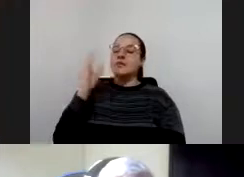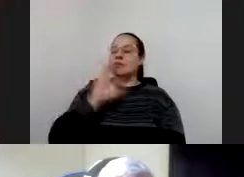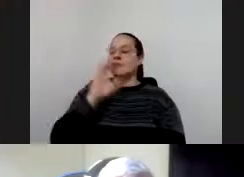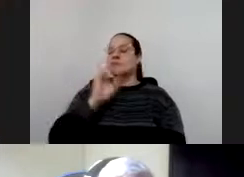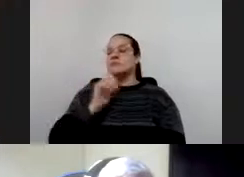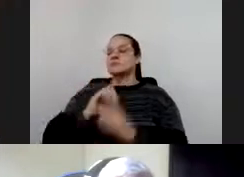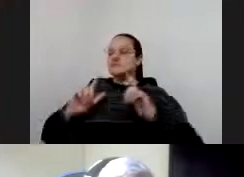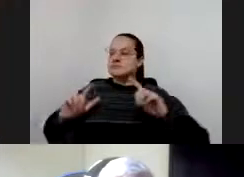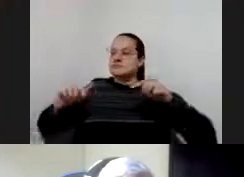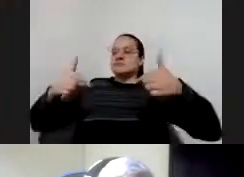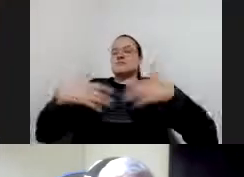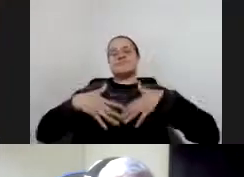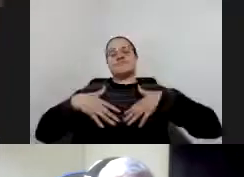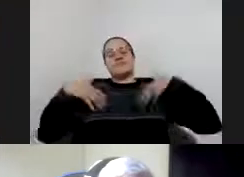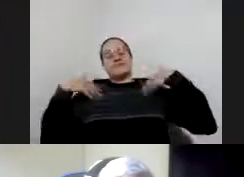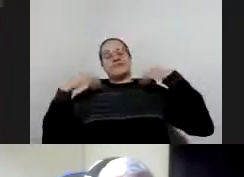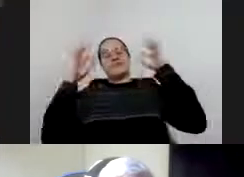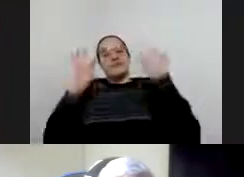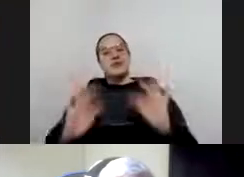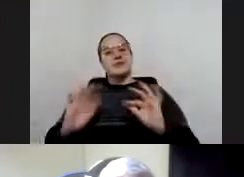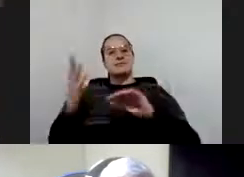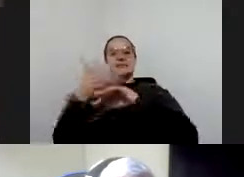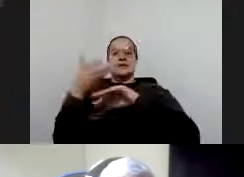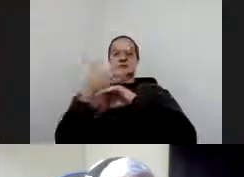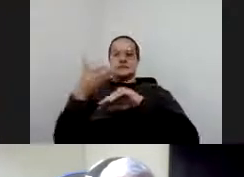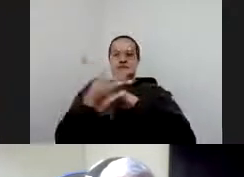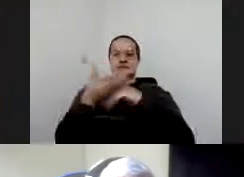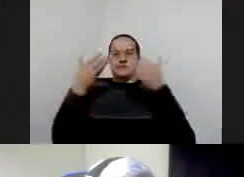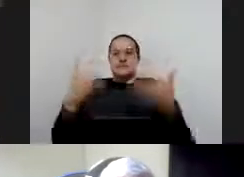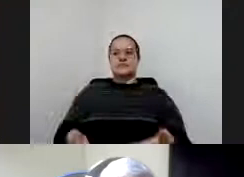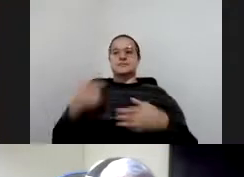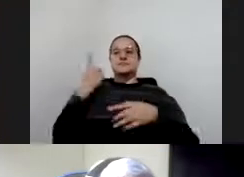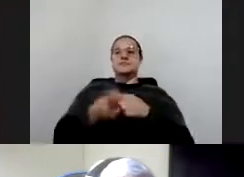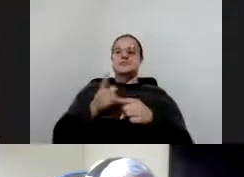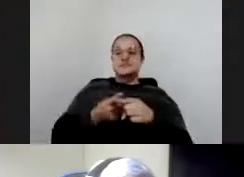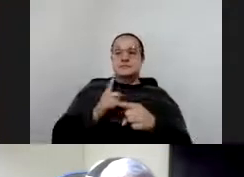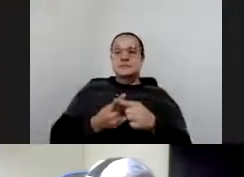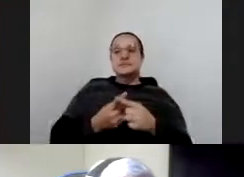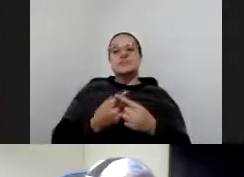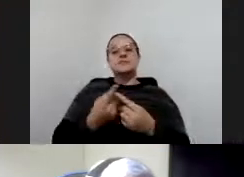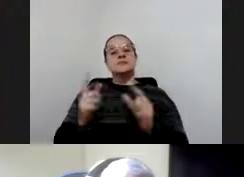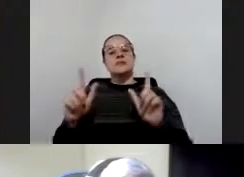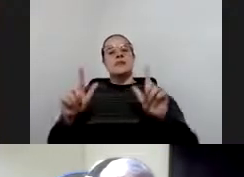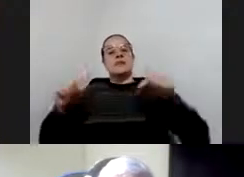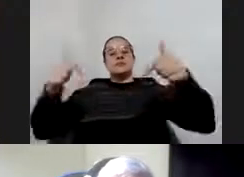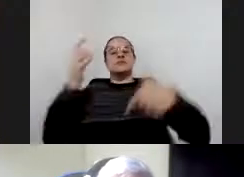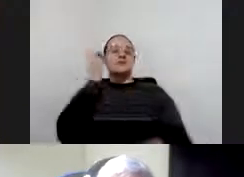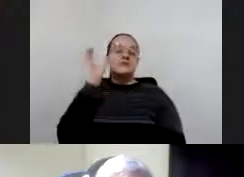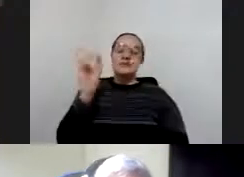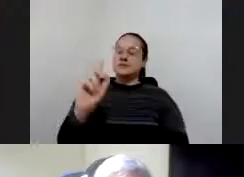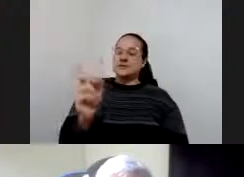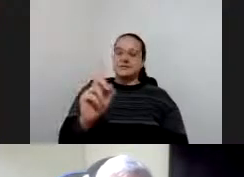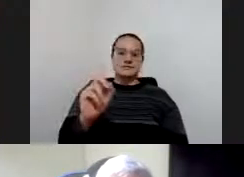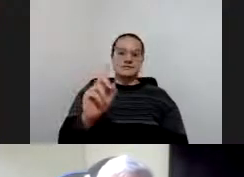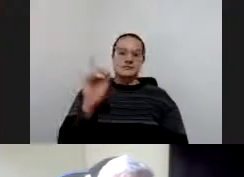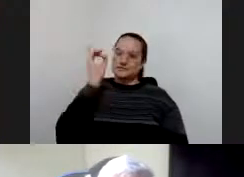grande participar desse espaço, porque a luta não é fácil. Não